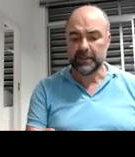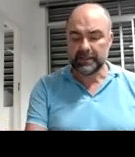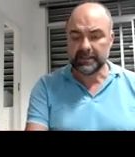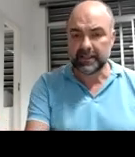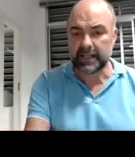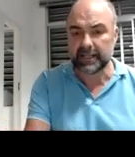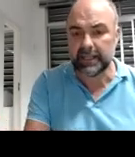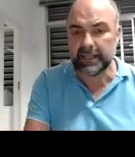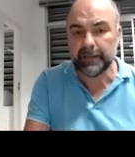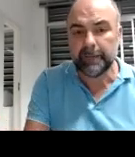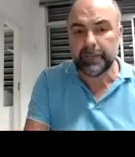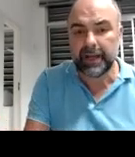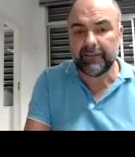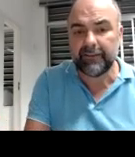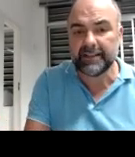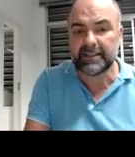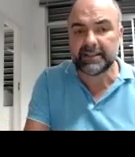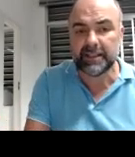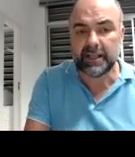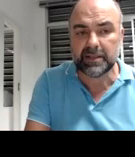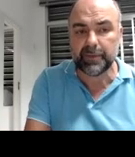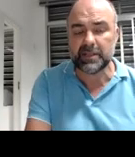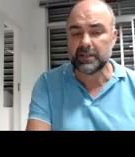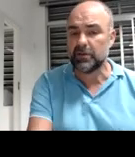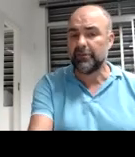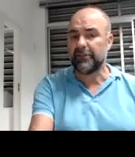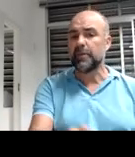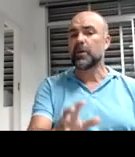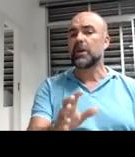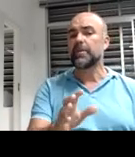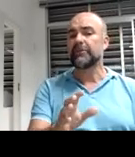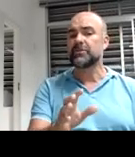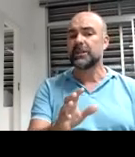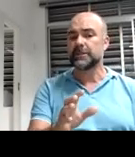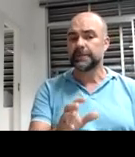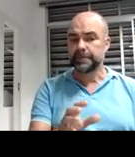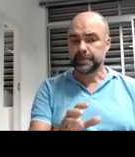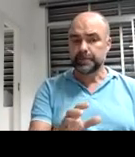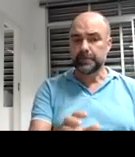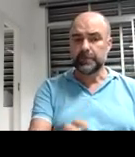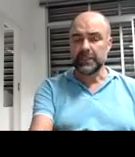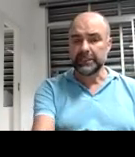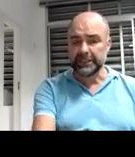toda Santa Catarina, né, faz esse processo. Eu vou falar um pouquinho para vocês